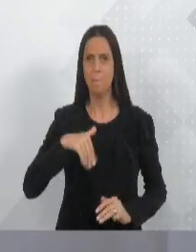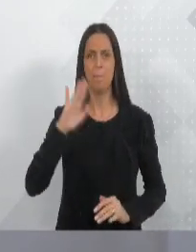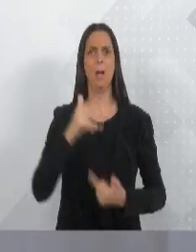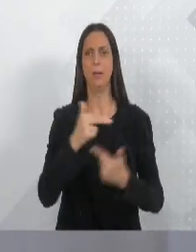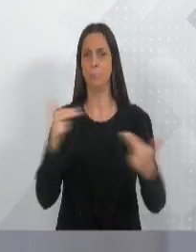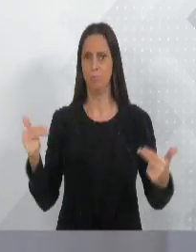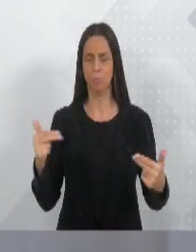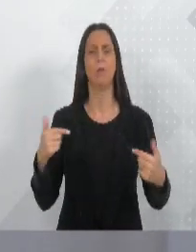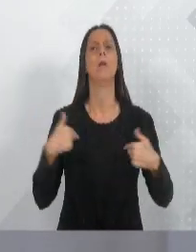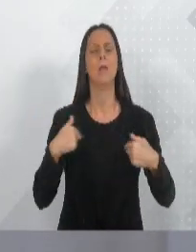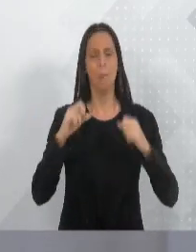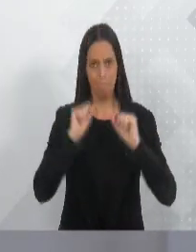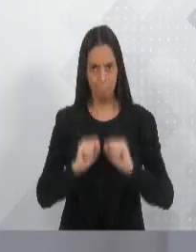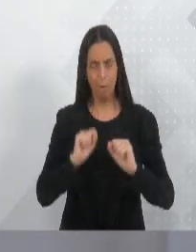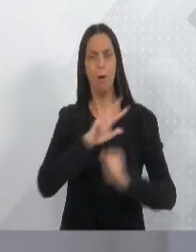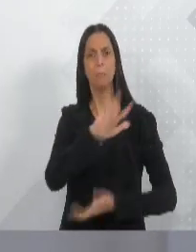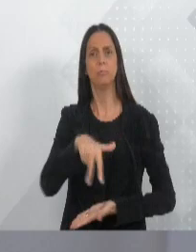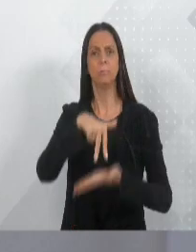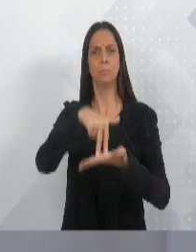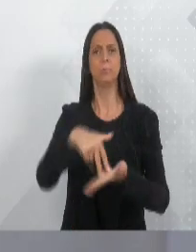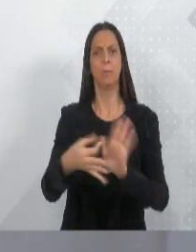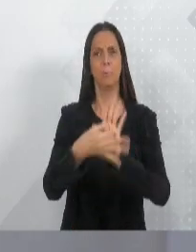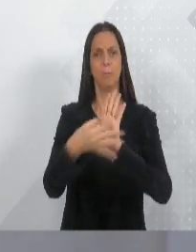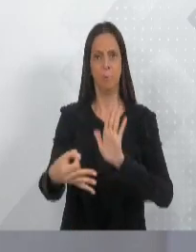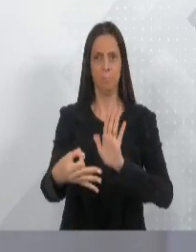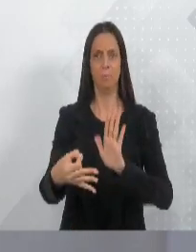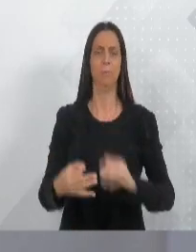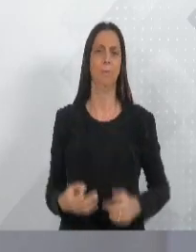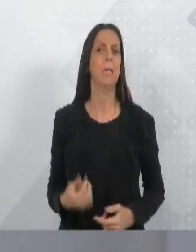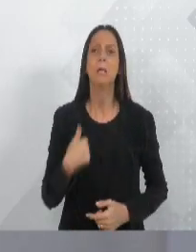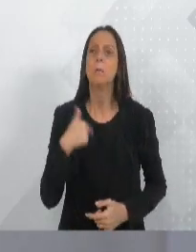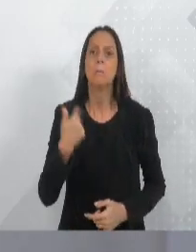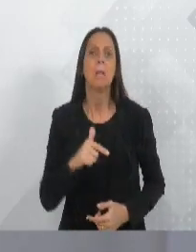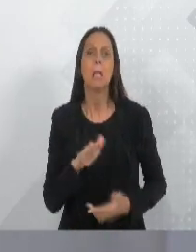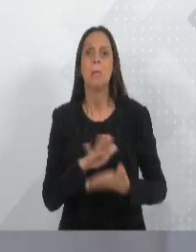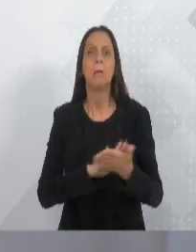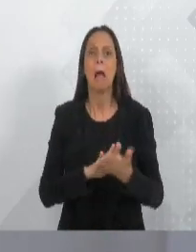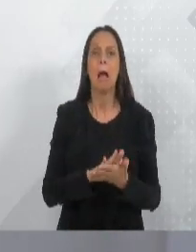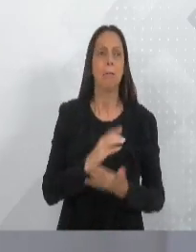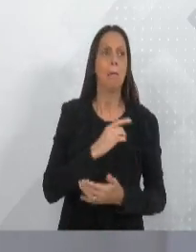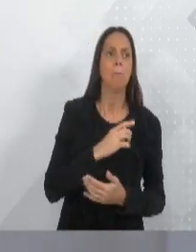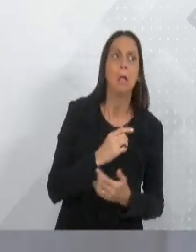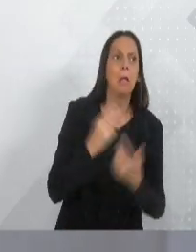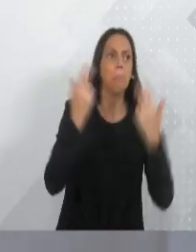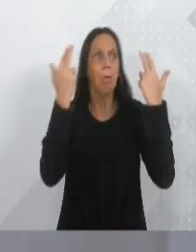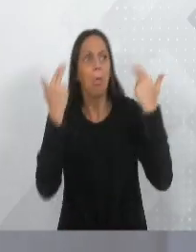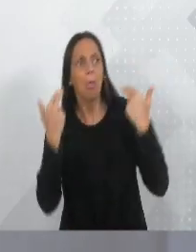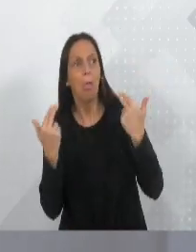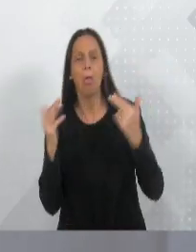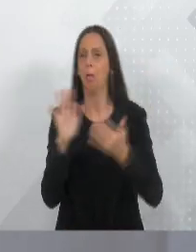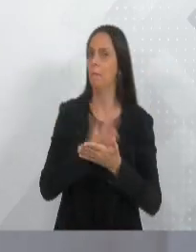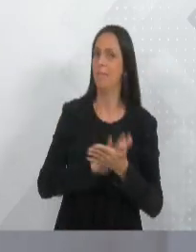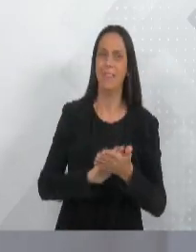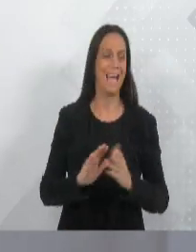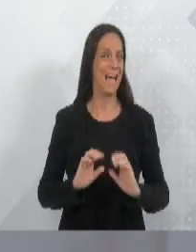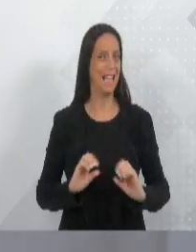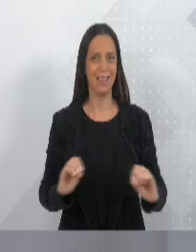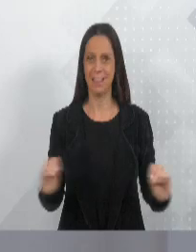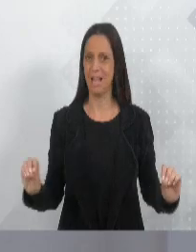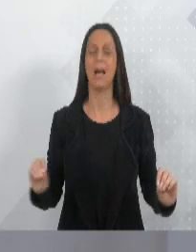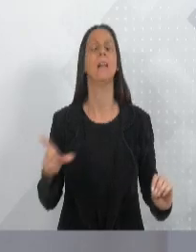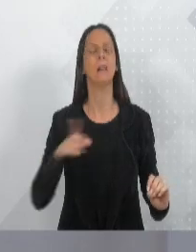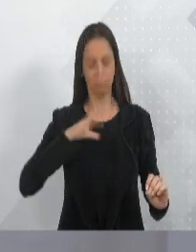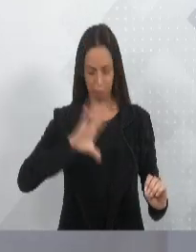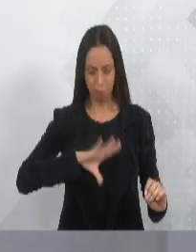vez e voz para falar o que eu quero aqui porque não tenho rabo preso com ninguém seja do Legislativo ou do executivo e também não